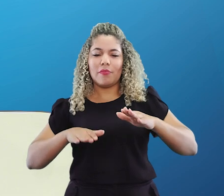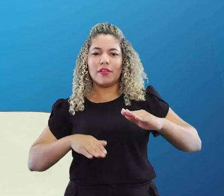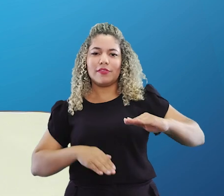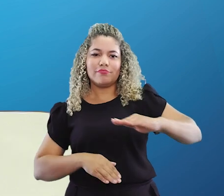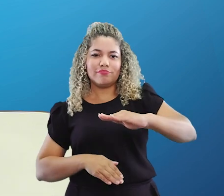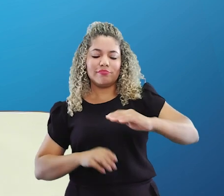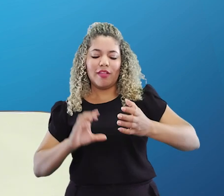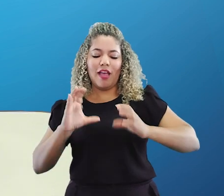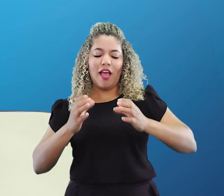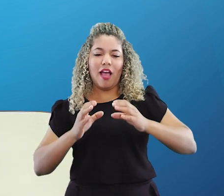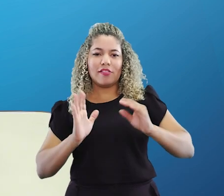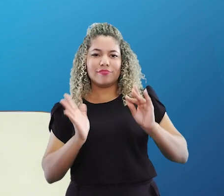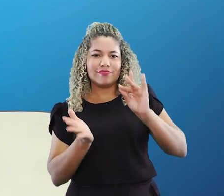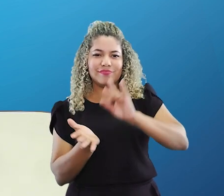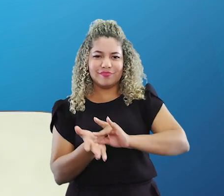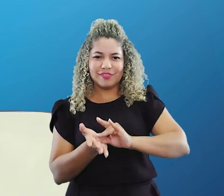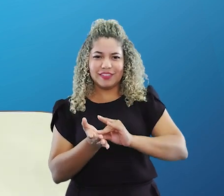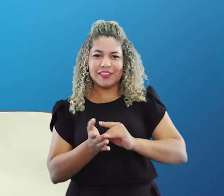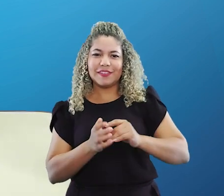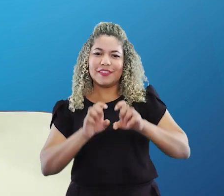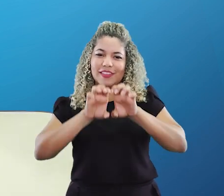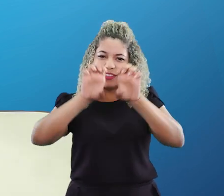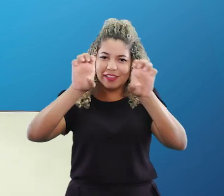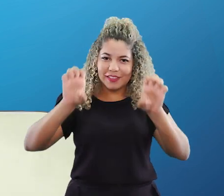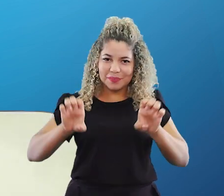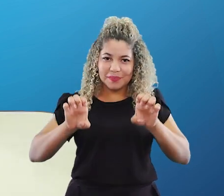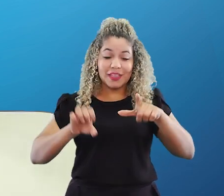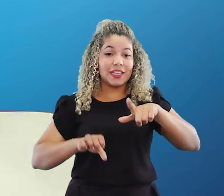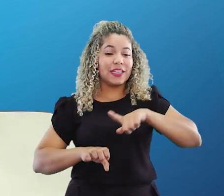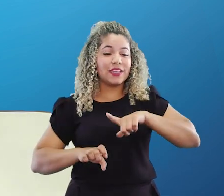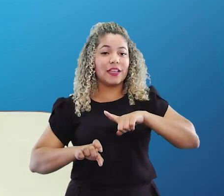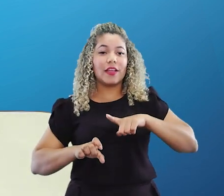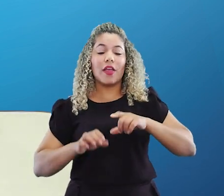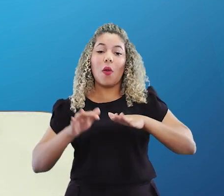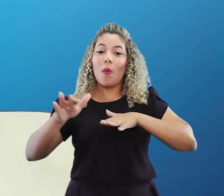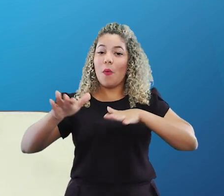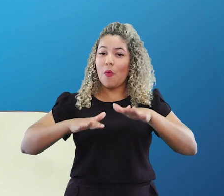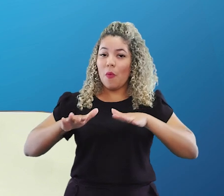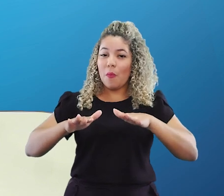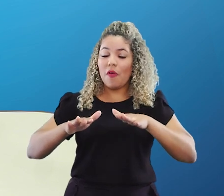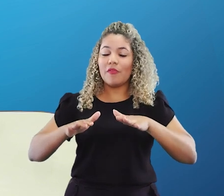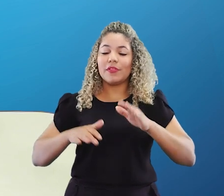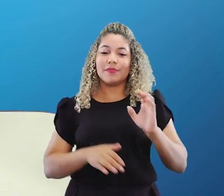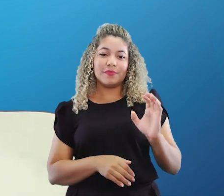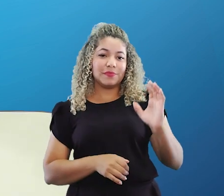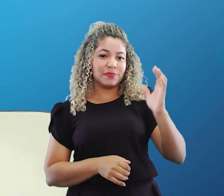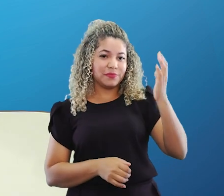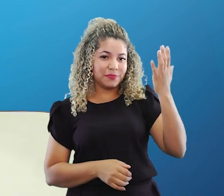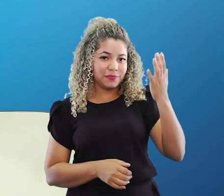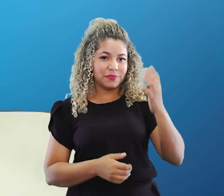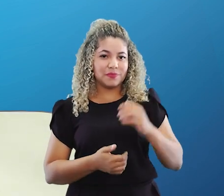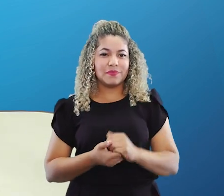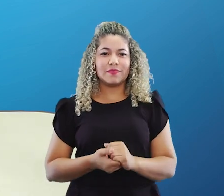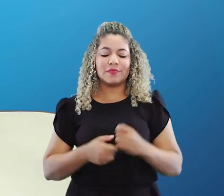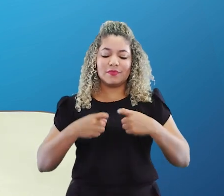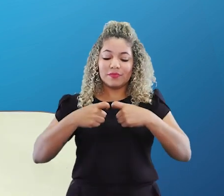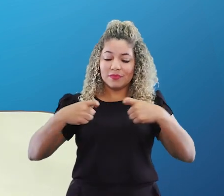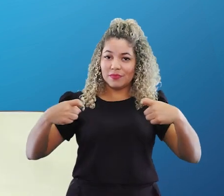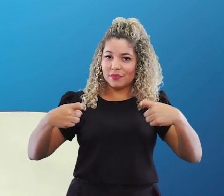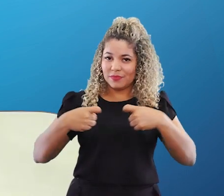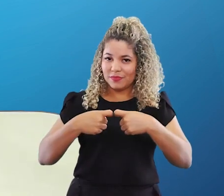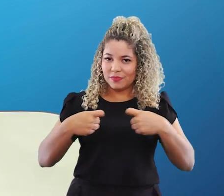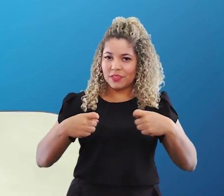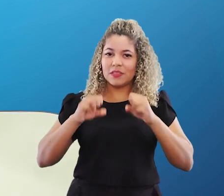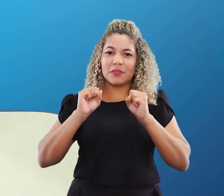e a fixação dessa estrutura. Aqui nós temos então o movimento sendo feito com esse